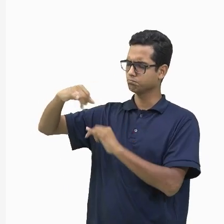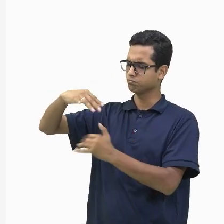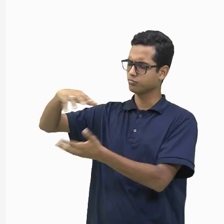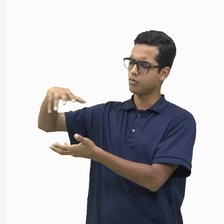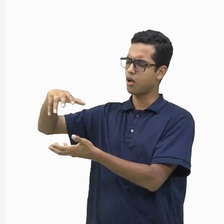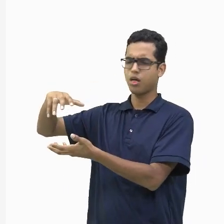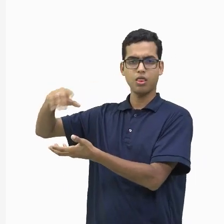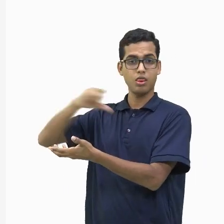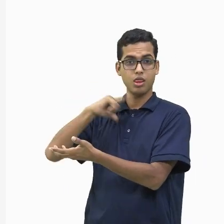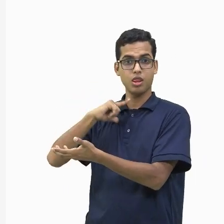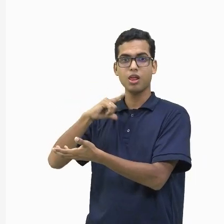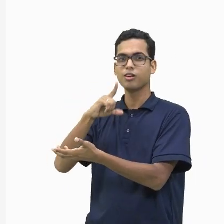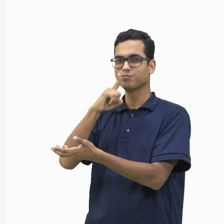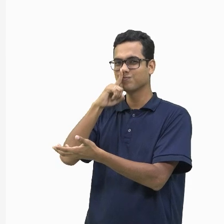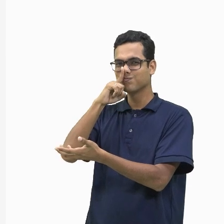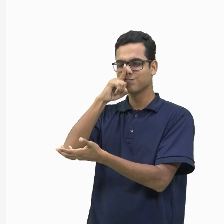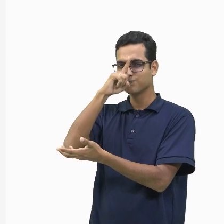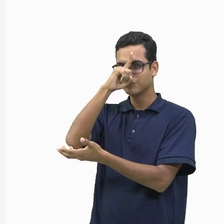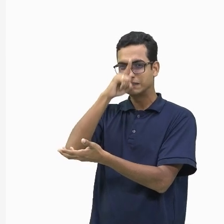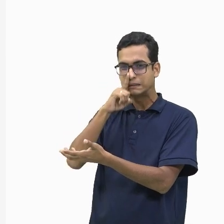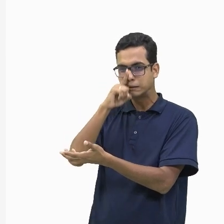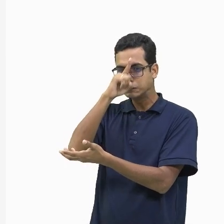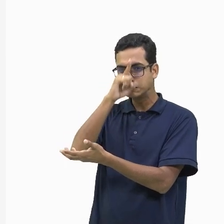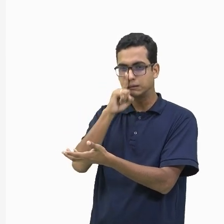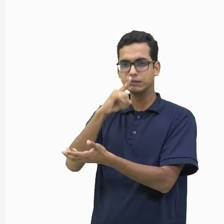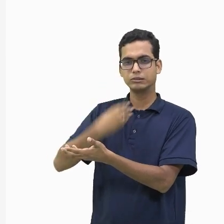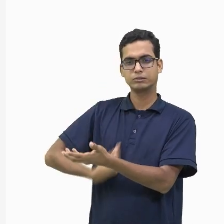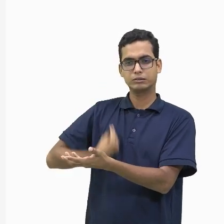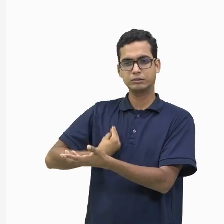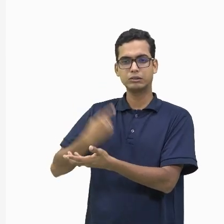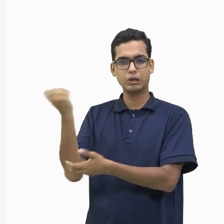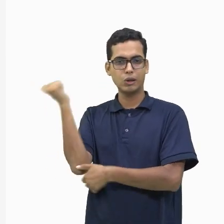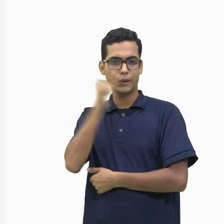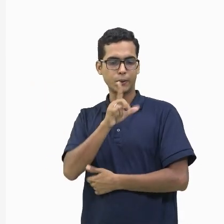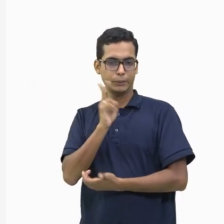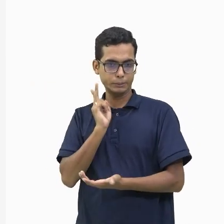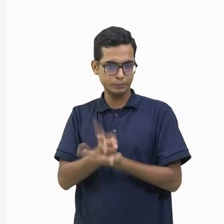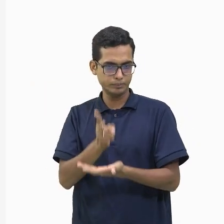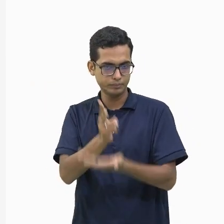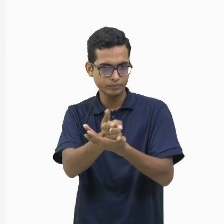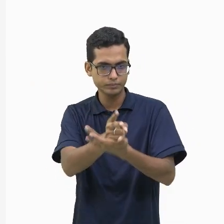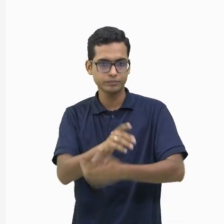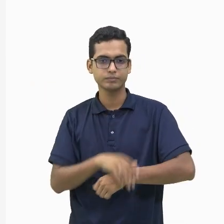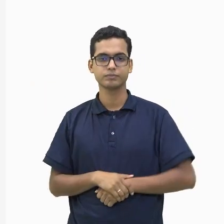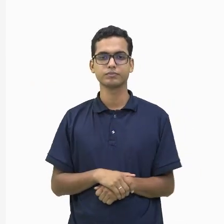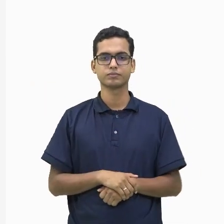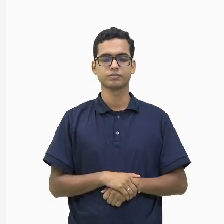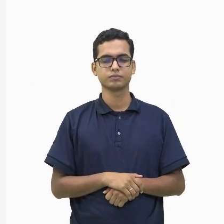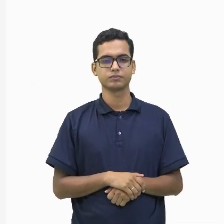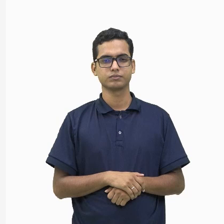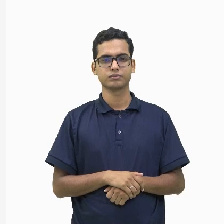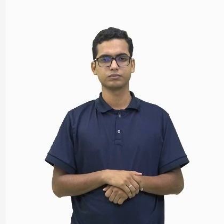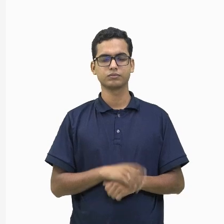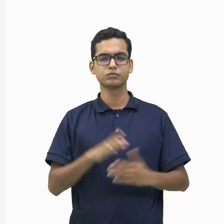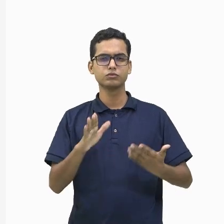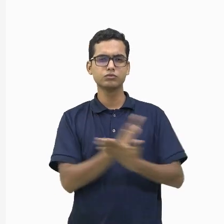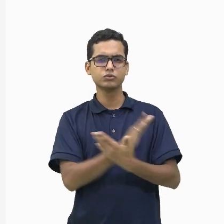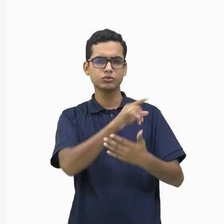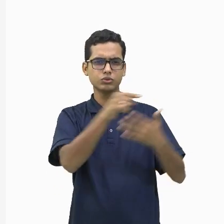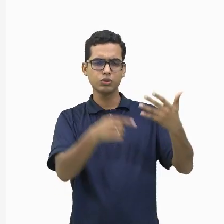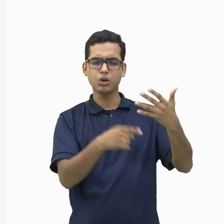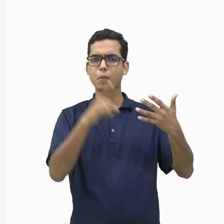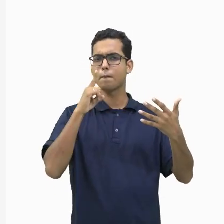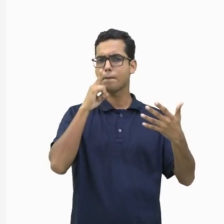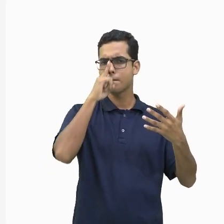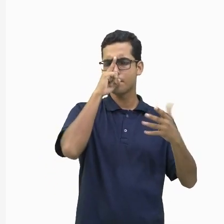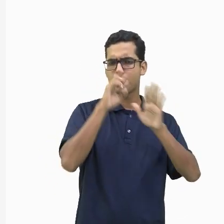está enfrentando riscos para manter a vida pulsante. E alguns desses riscos estão aqui representados,